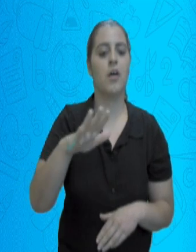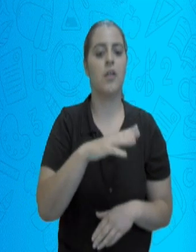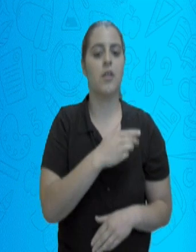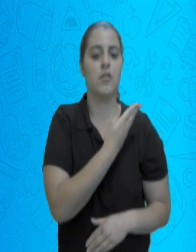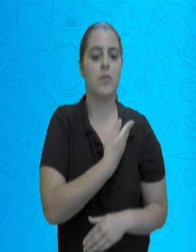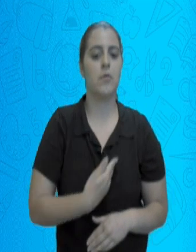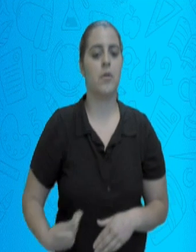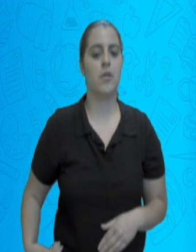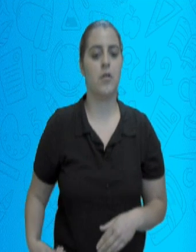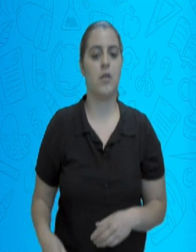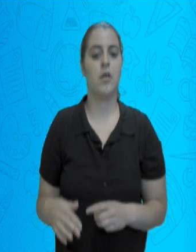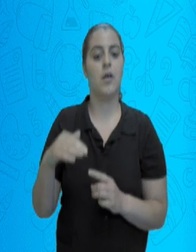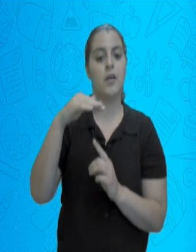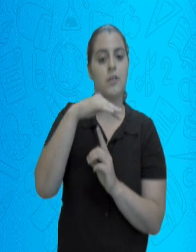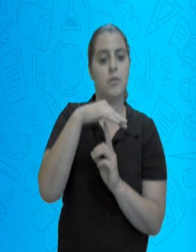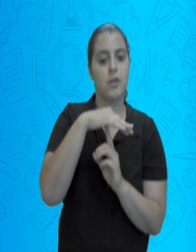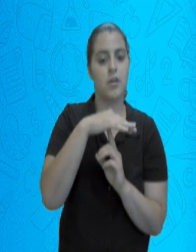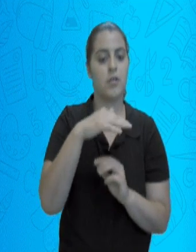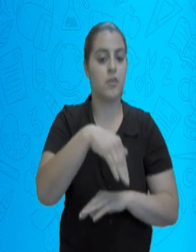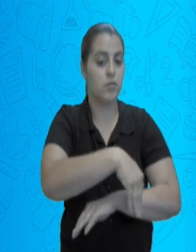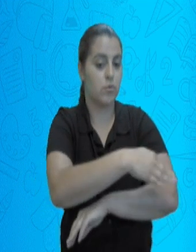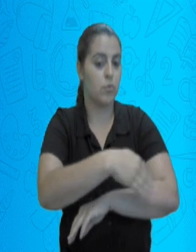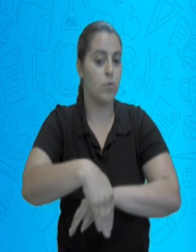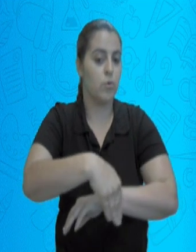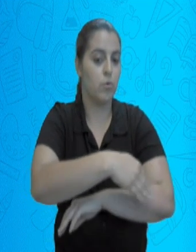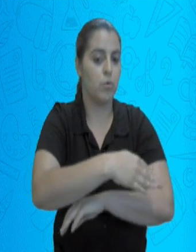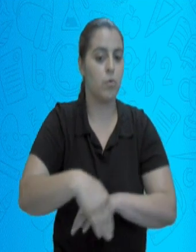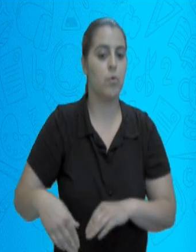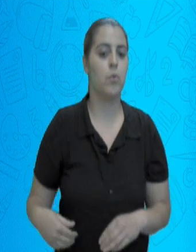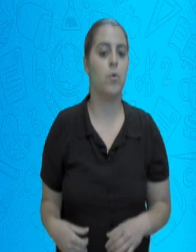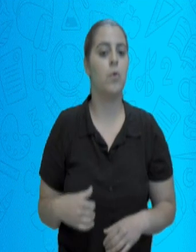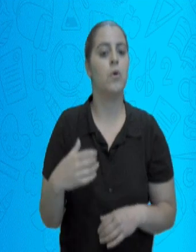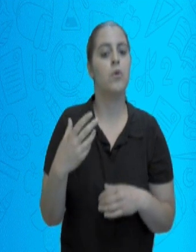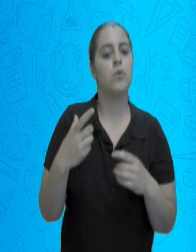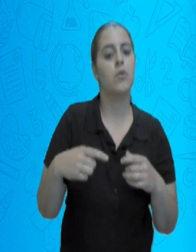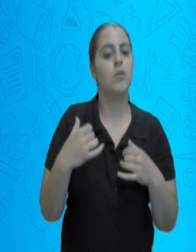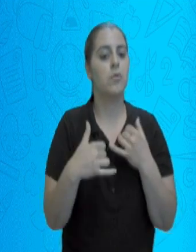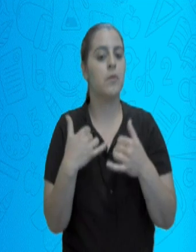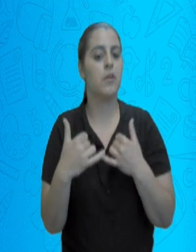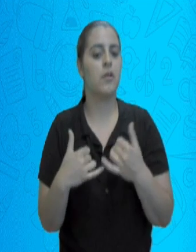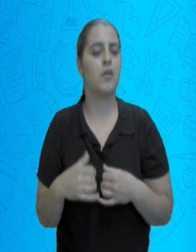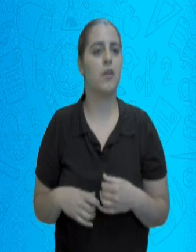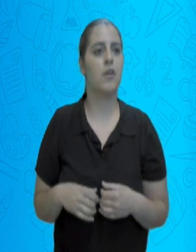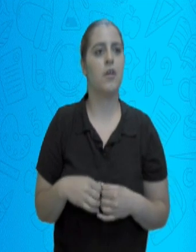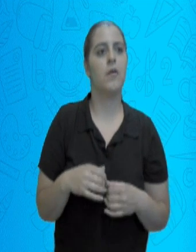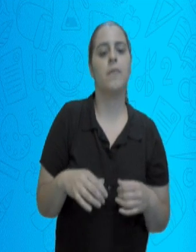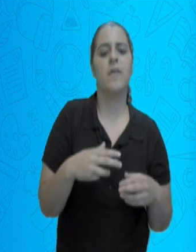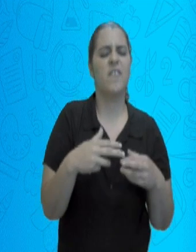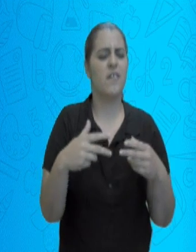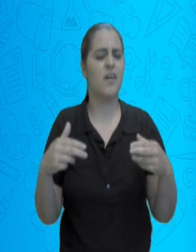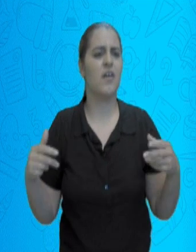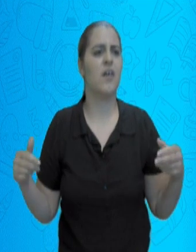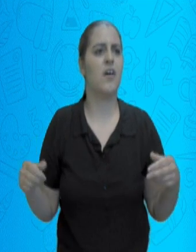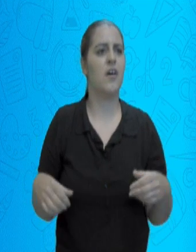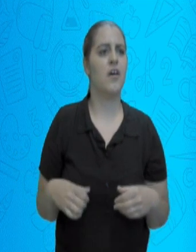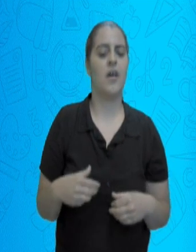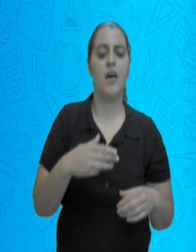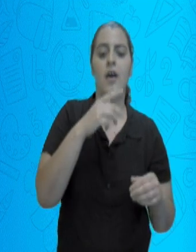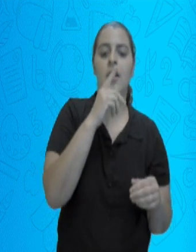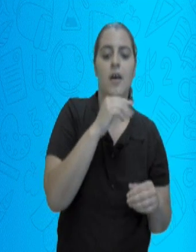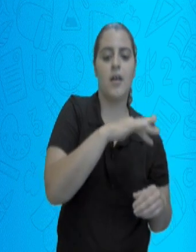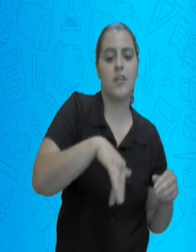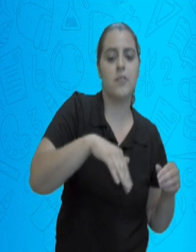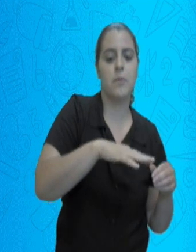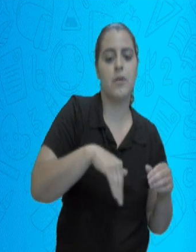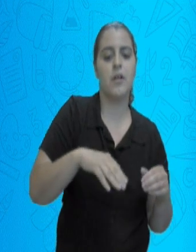públicos. As praças, as ruas, os parques, as avenidas, as